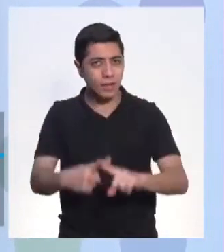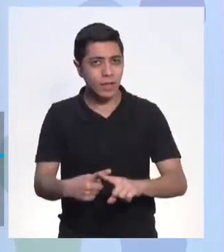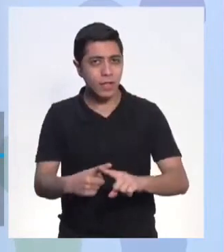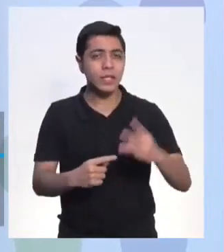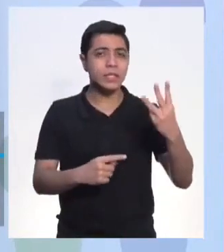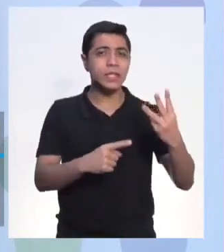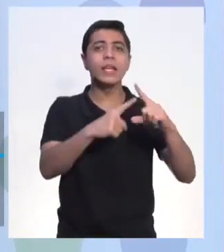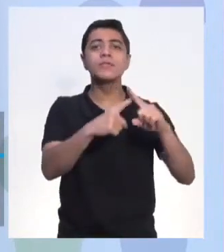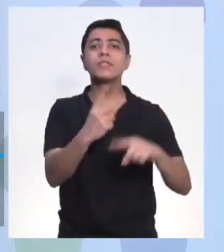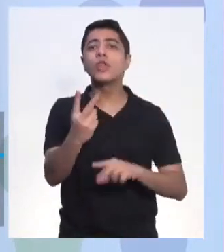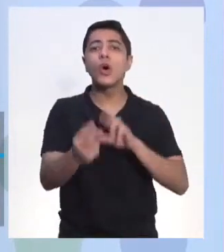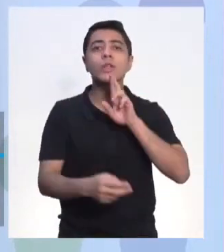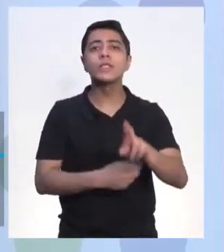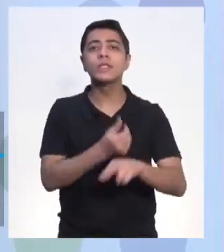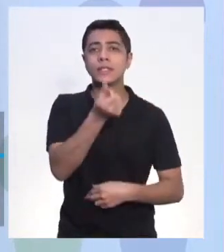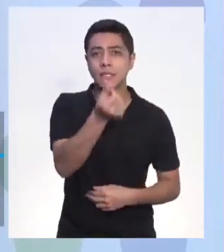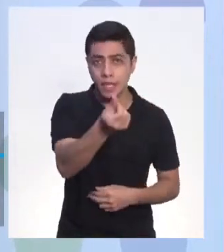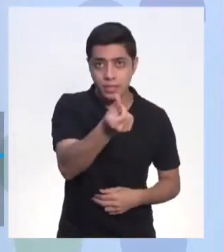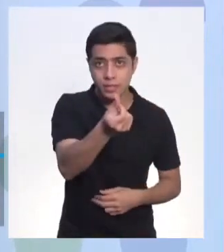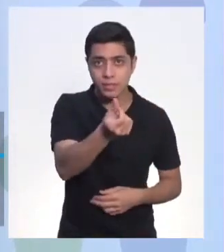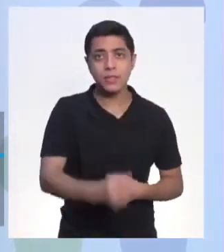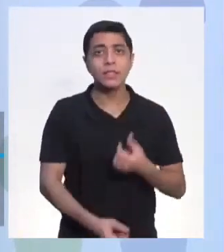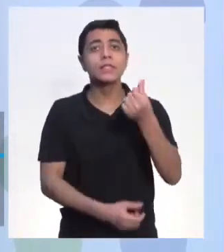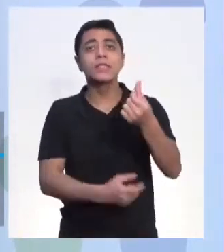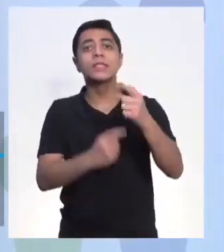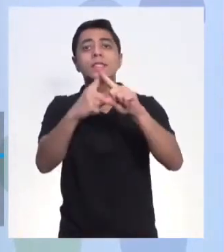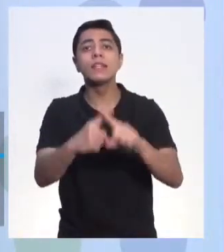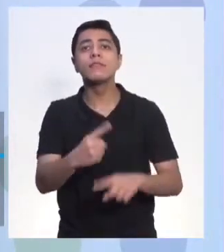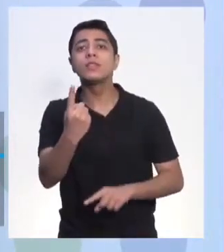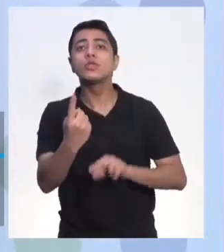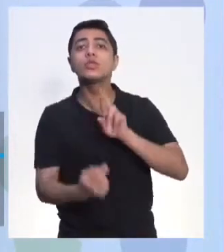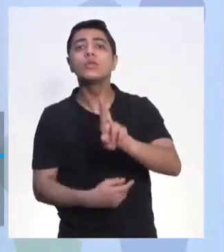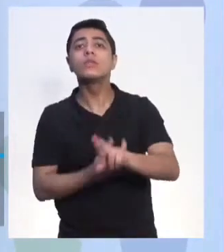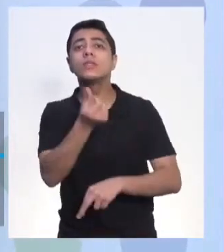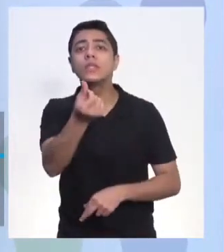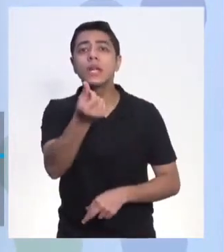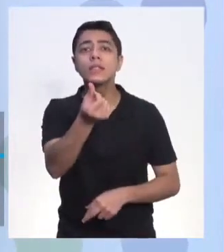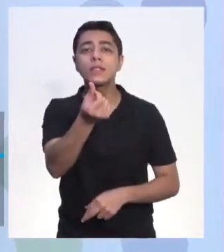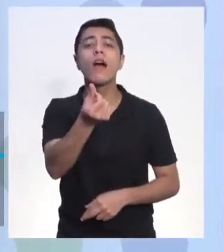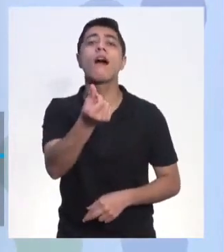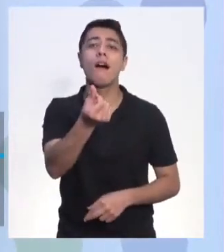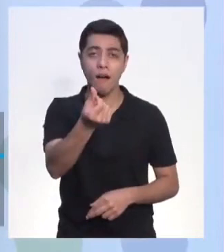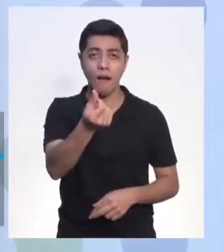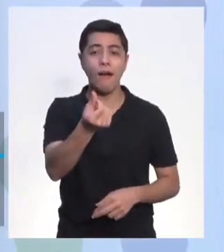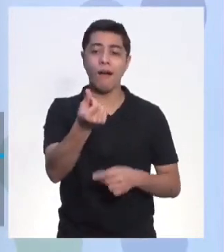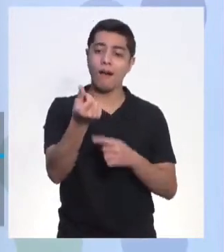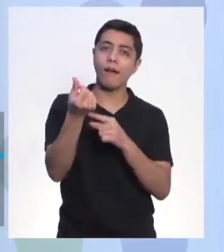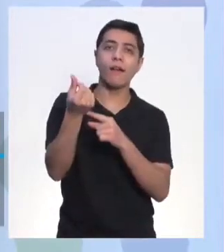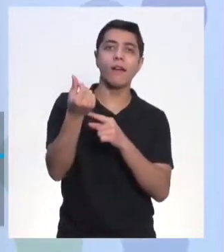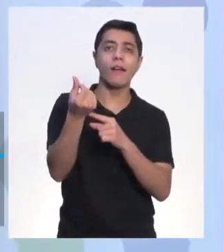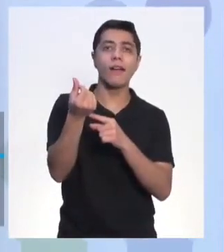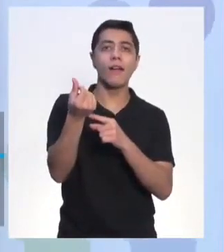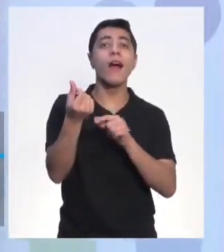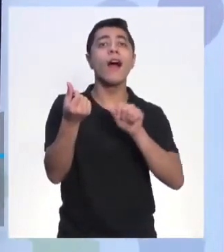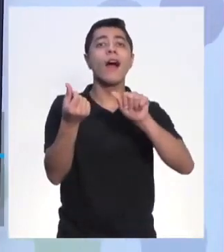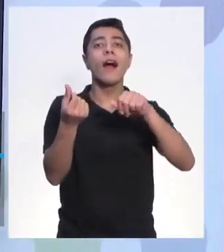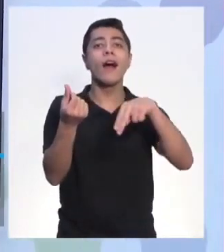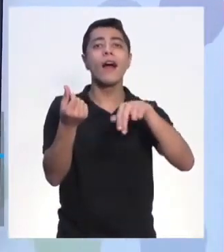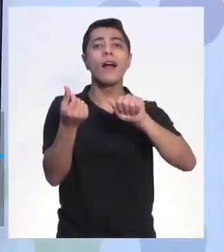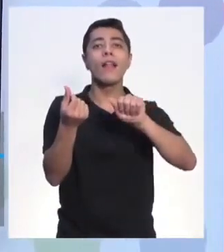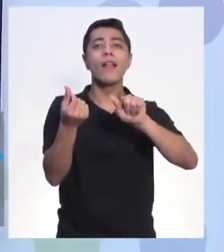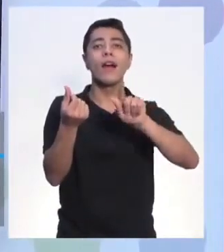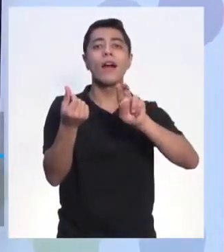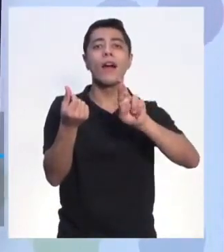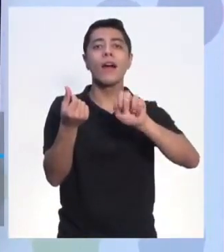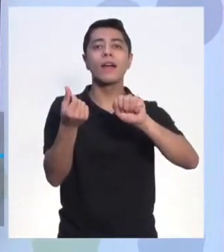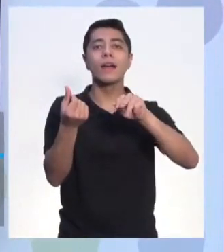1, 6. Então, nós vamos obter 6 anagramas. Você fala assim, professora, duvido.